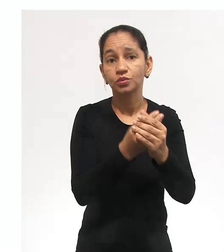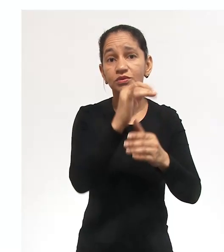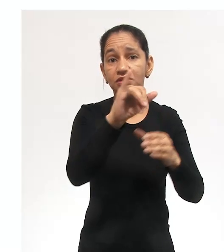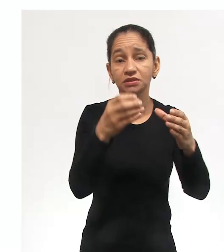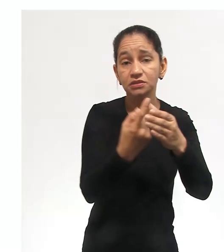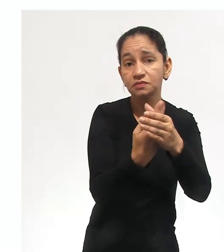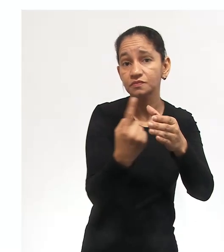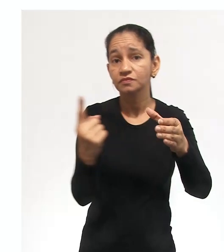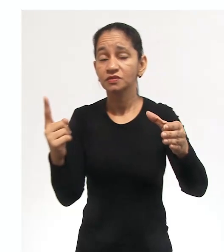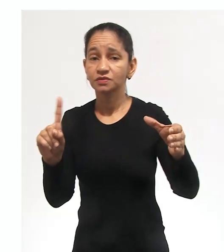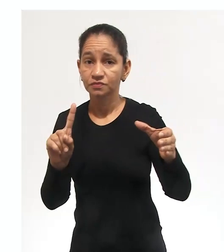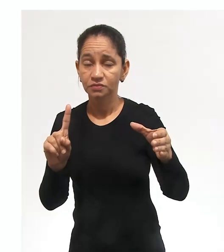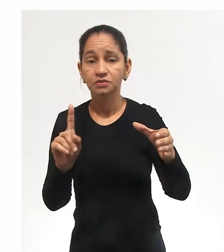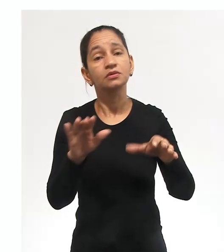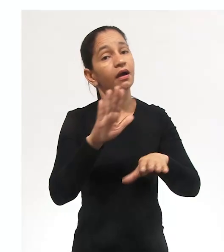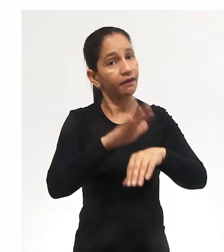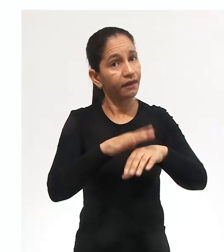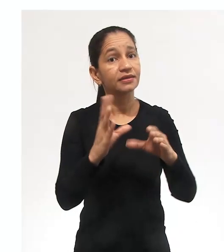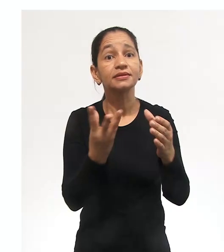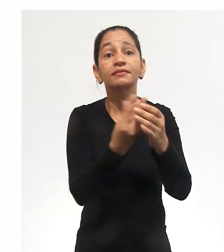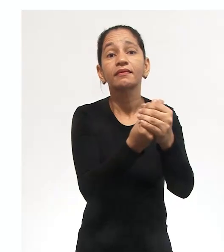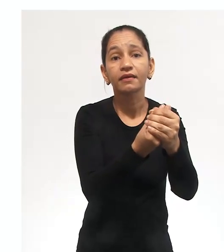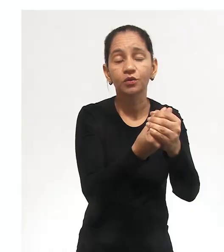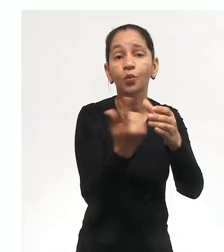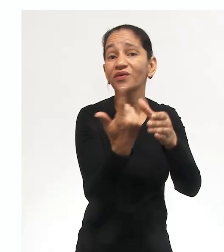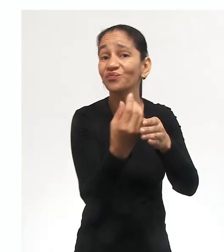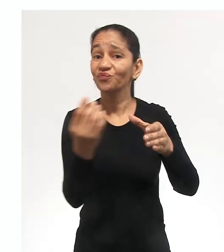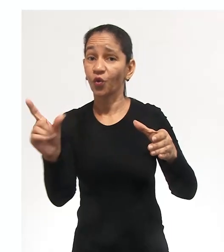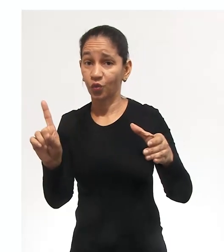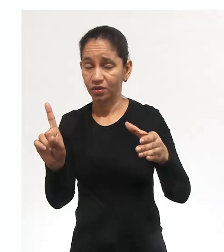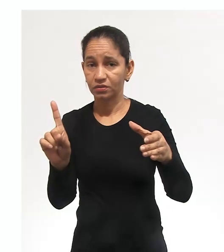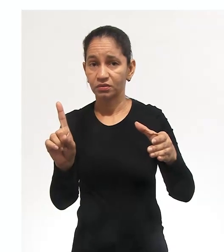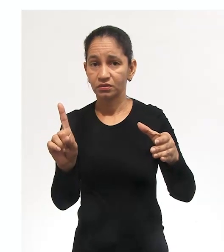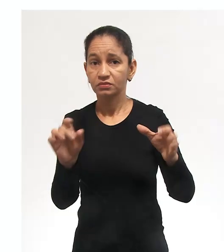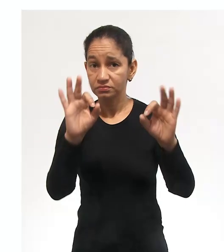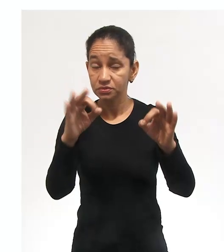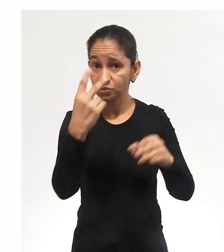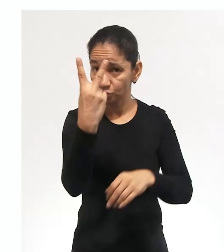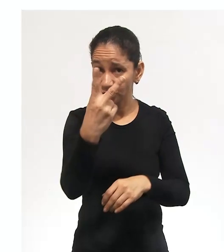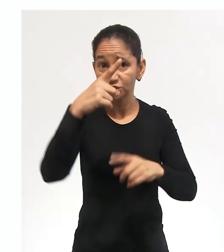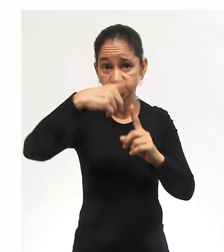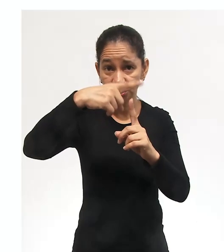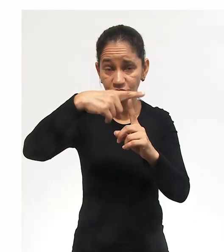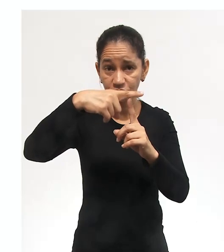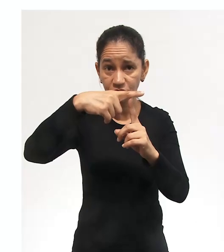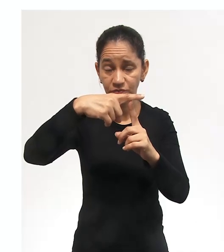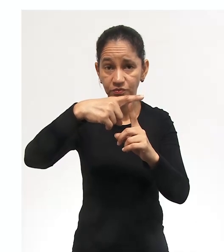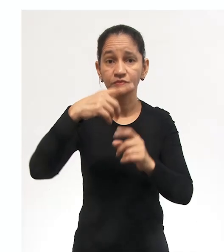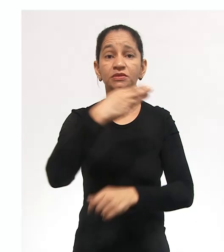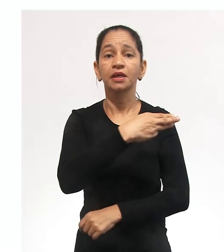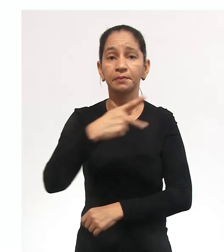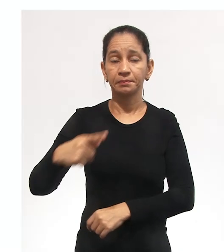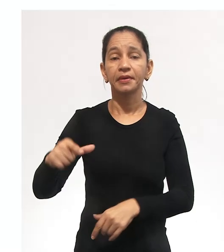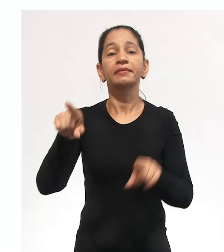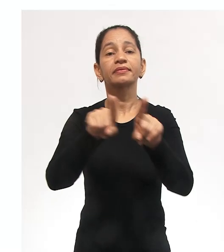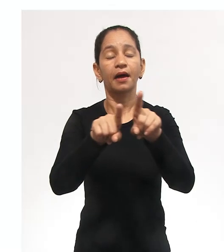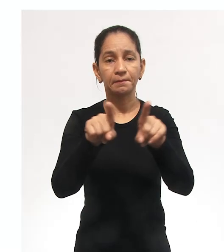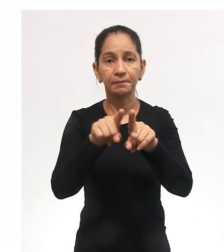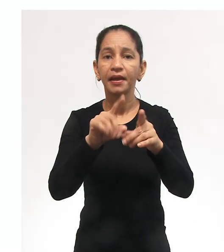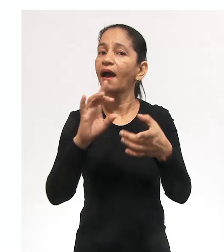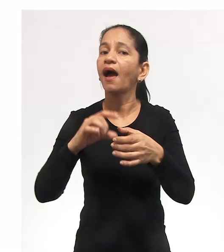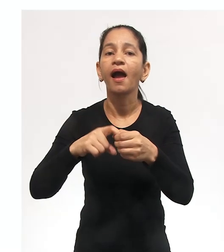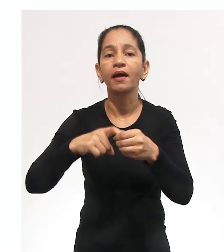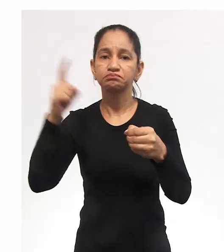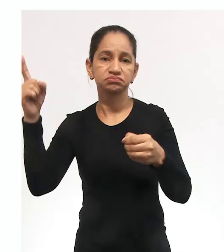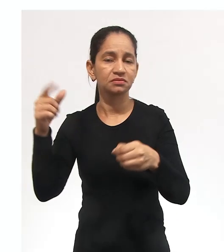aqui a conversar, né, sobre o controle interno e o controle externo dentro de diversas classificações que existem. E aí falamos do Ministério Público também. Observem aqui comigo,